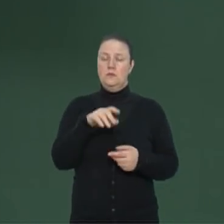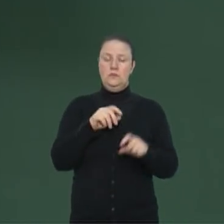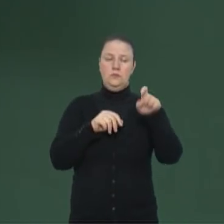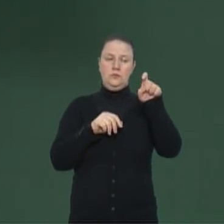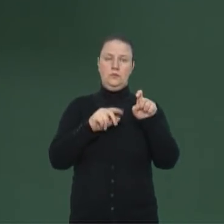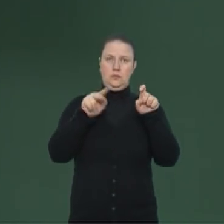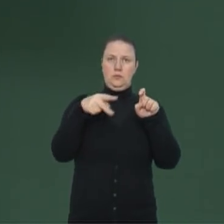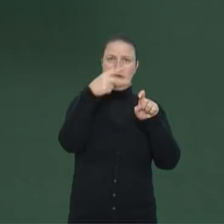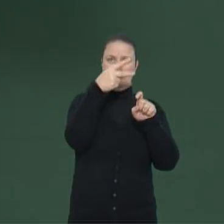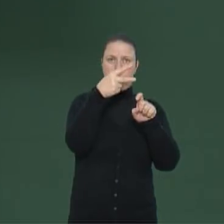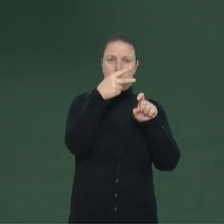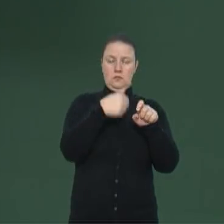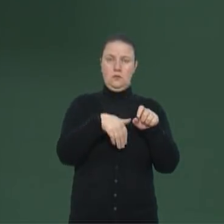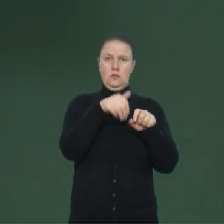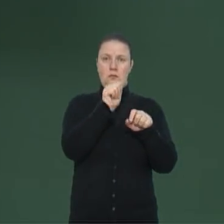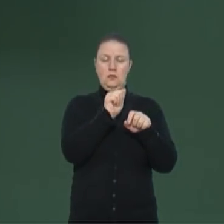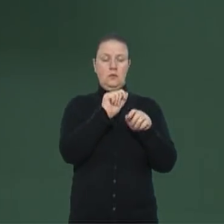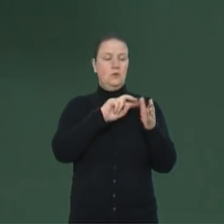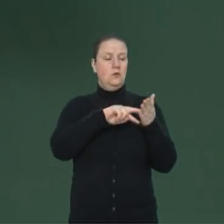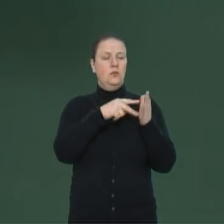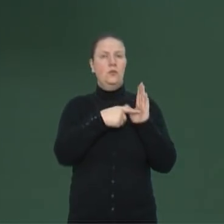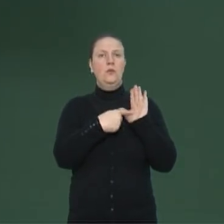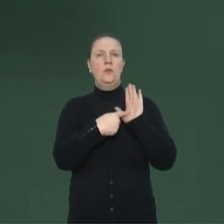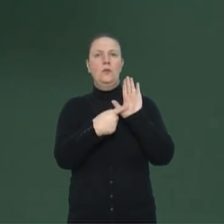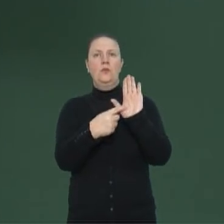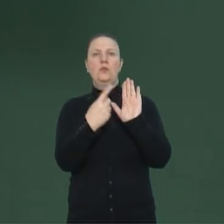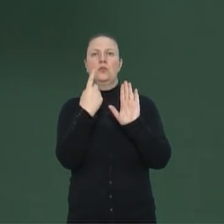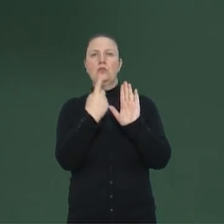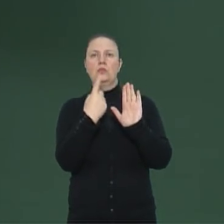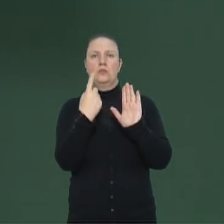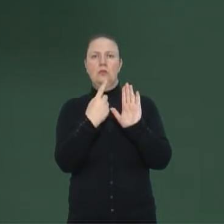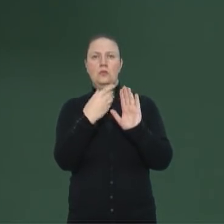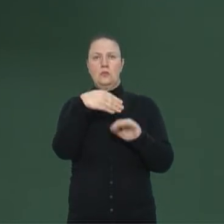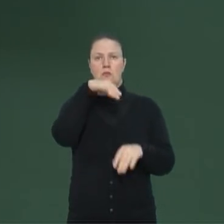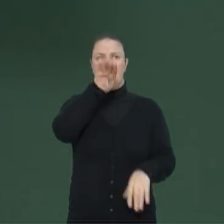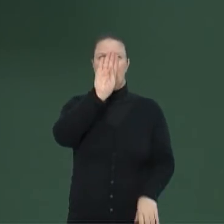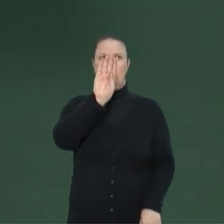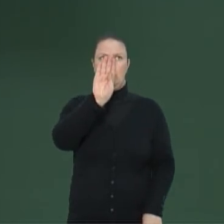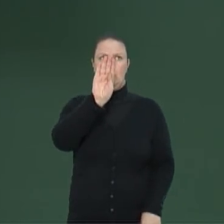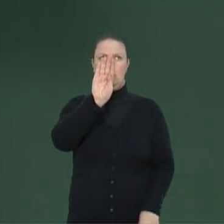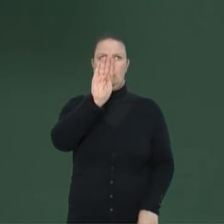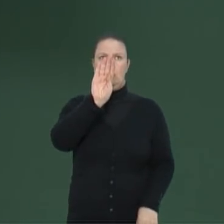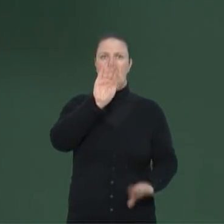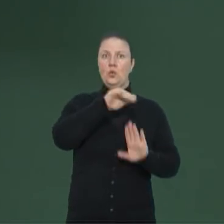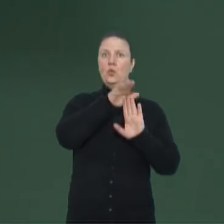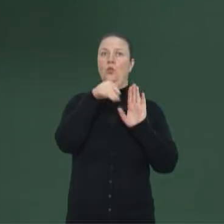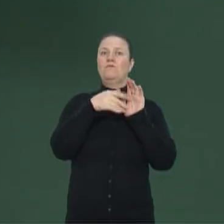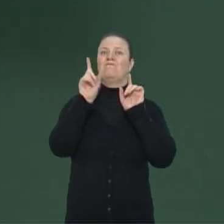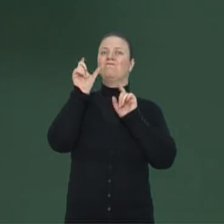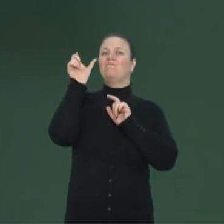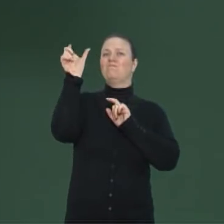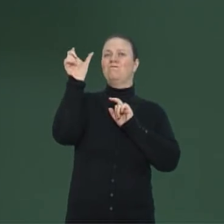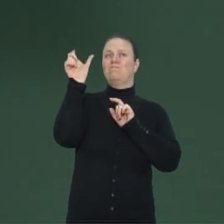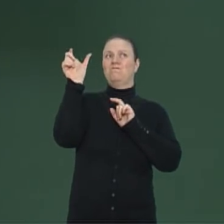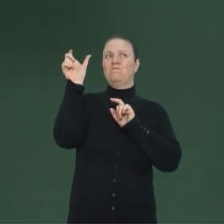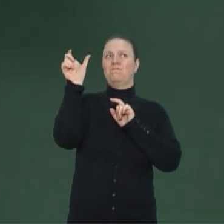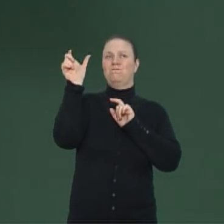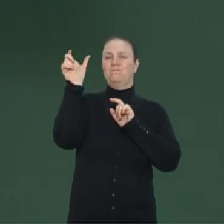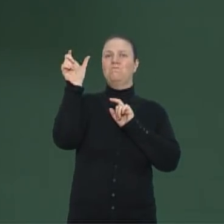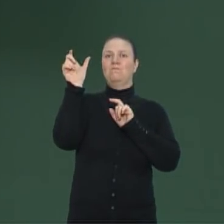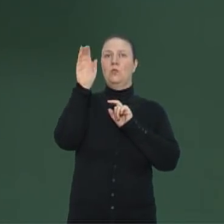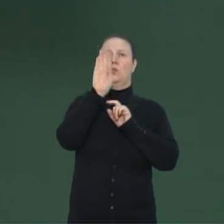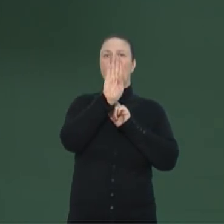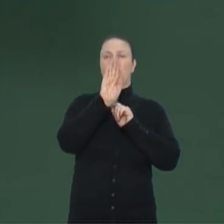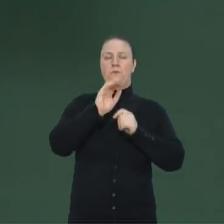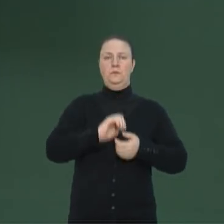quadrado, que é o a, aqui, é 1. Né? O b, que é o coeficiente do x, é tudo isso, ó. Olha só. Tudo isso é o coeficiente